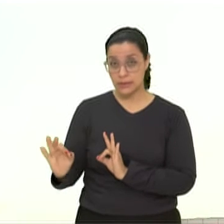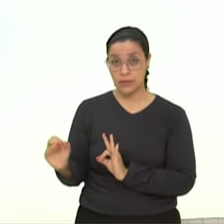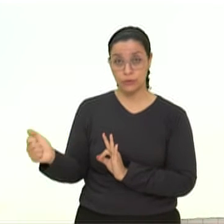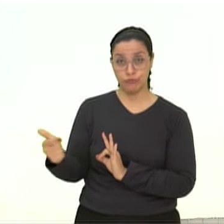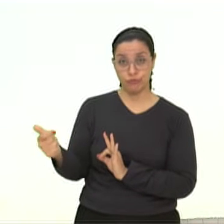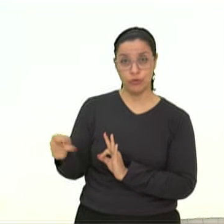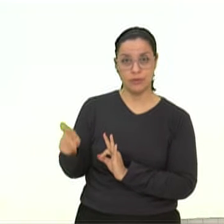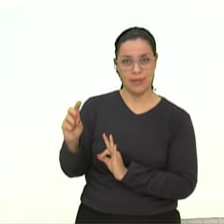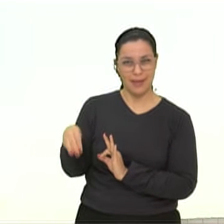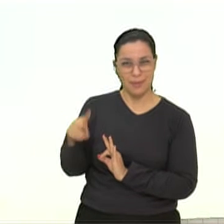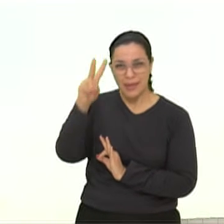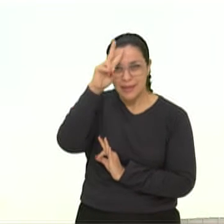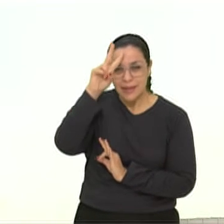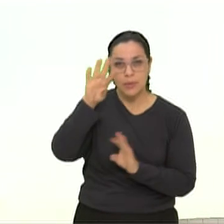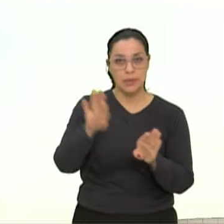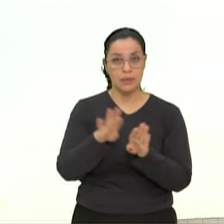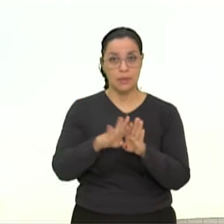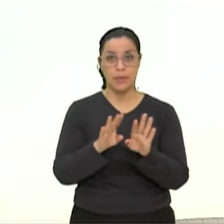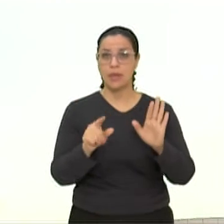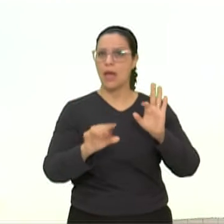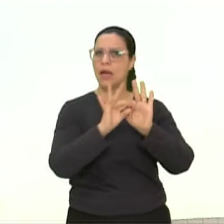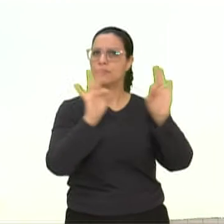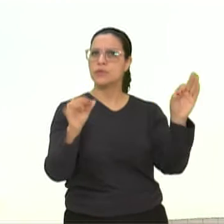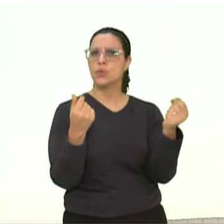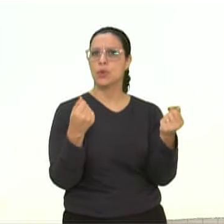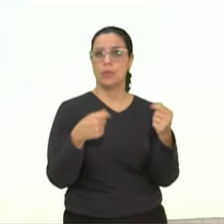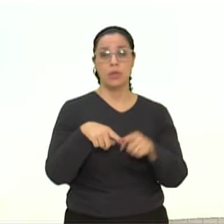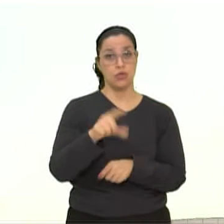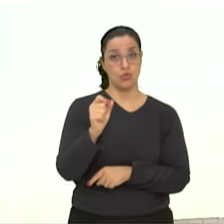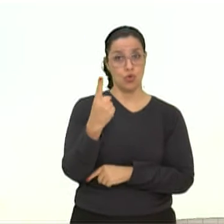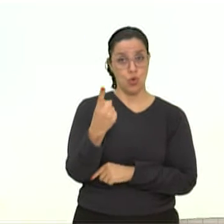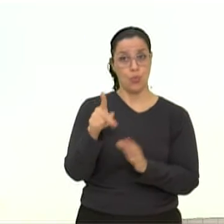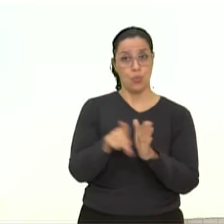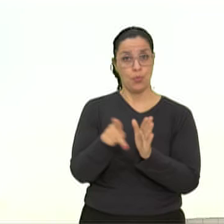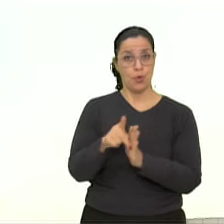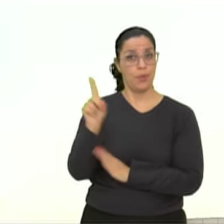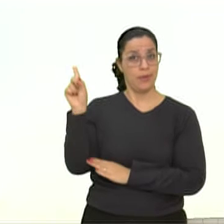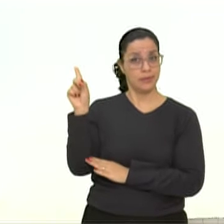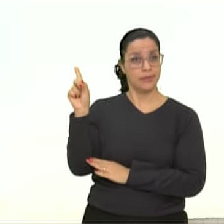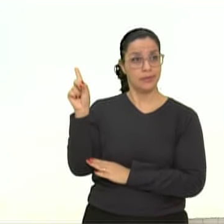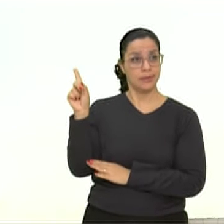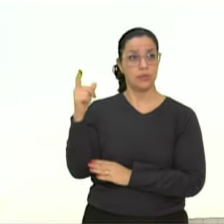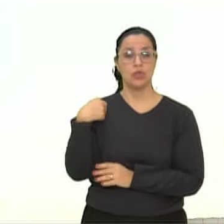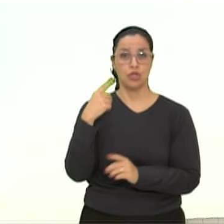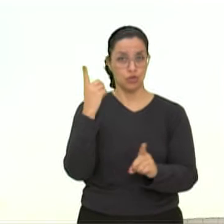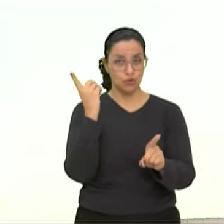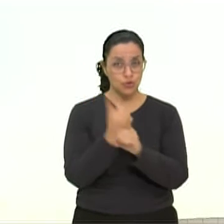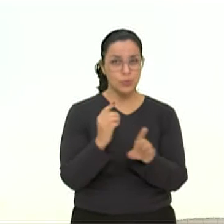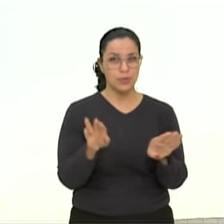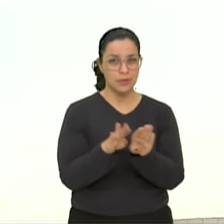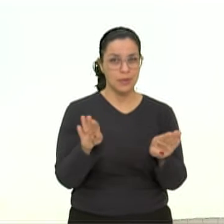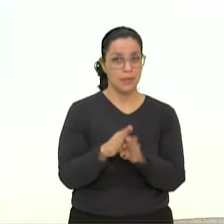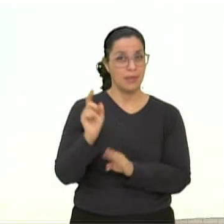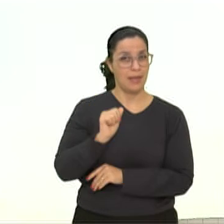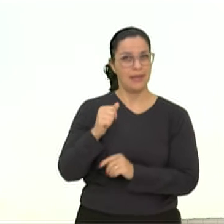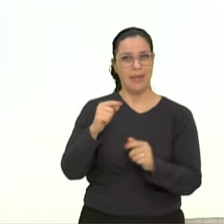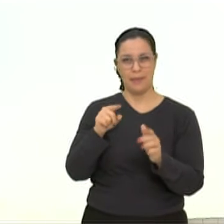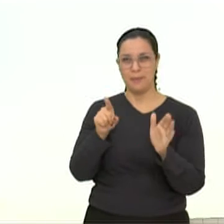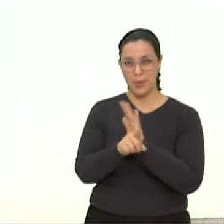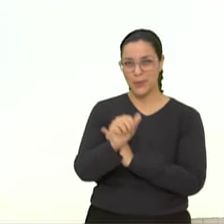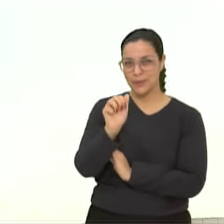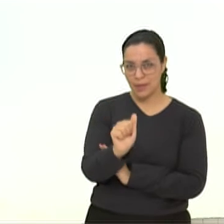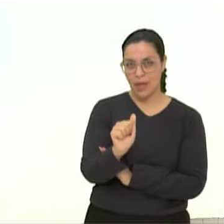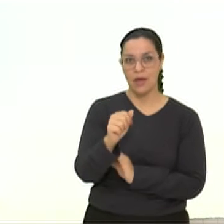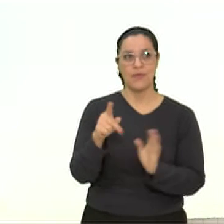de 12 quilômetros. E a lei de formação? Na opção 1, a lei de formação é essa daqui, né? Que a gente descobriu no item A, né? Que é